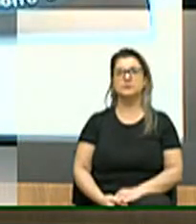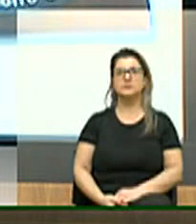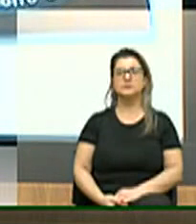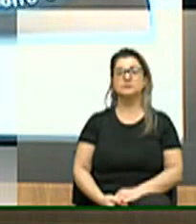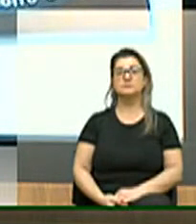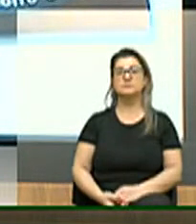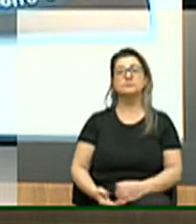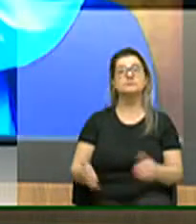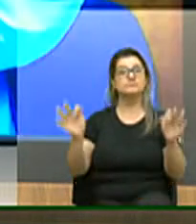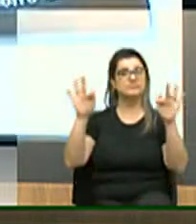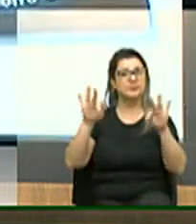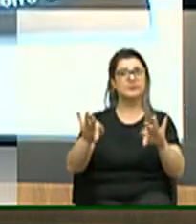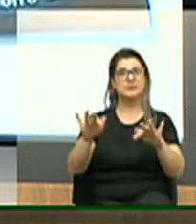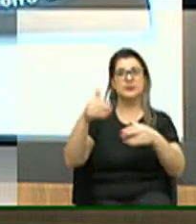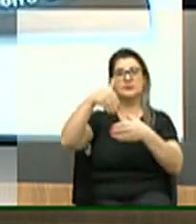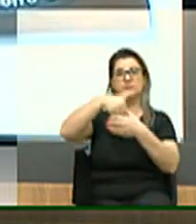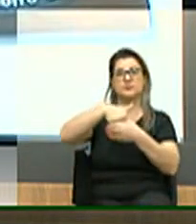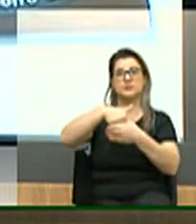Está encerrada a votação.